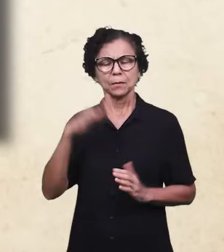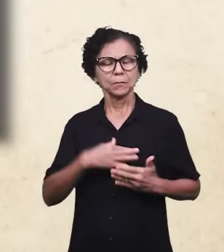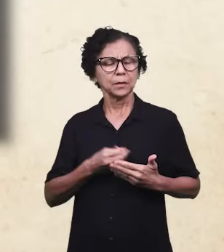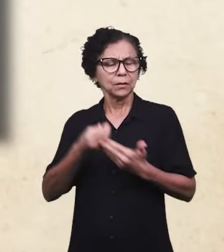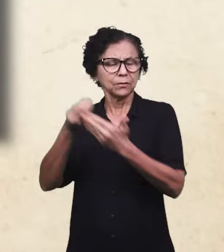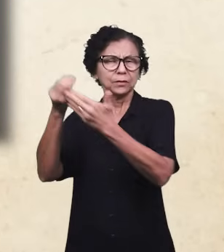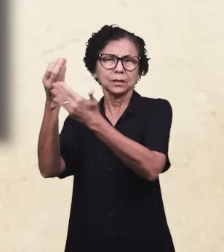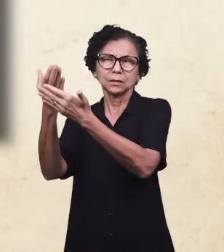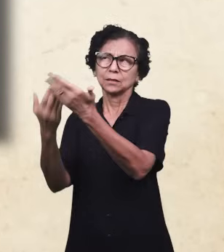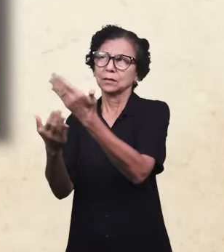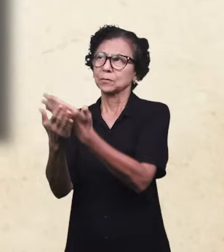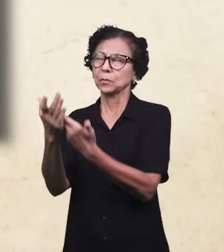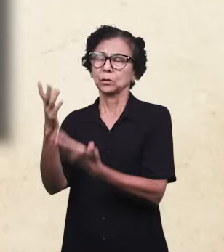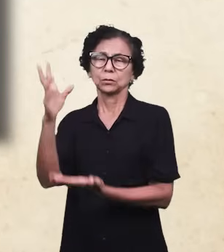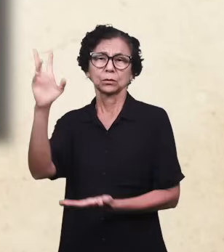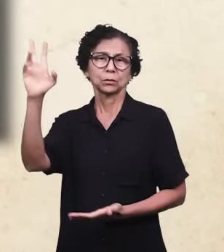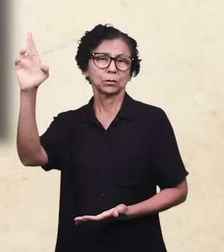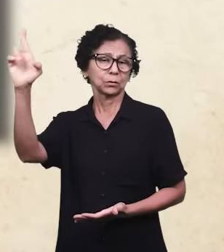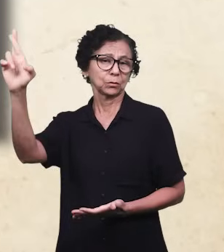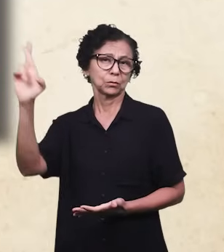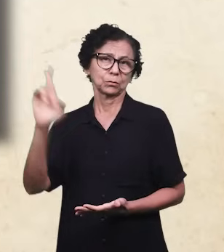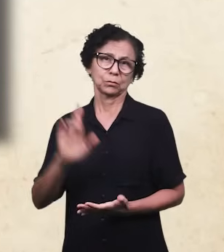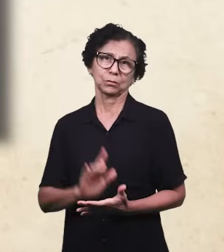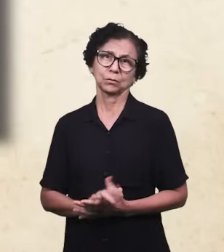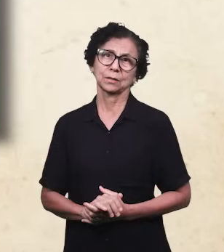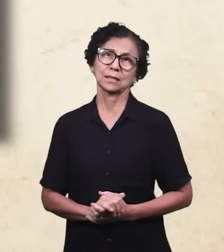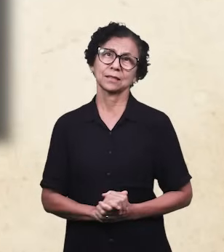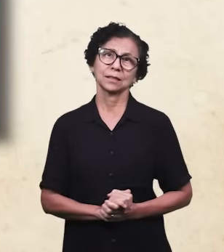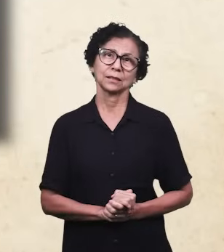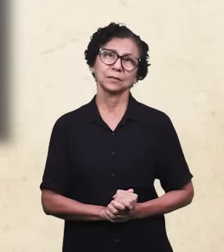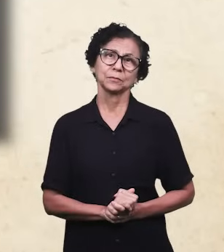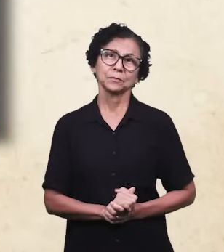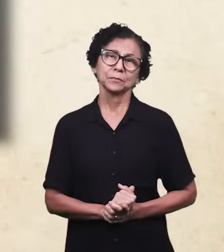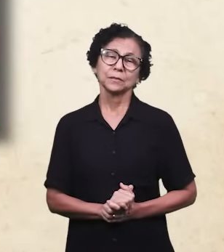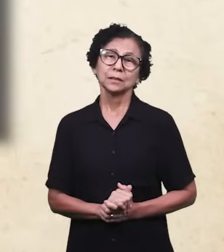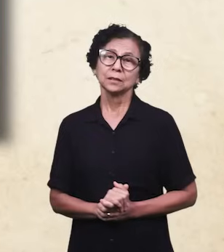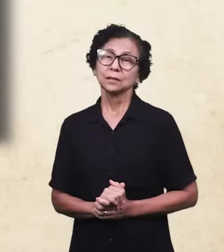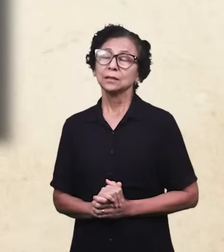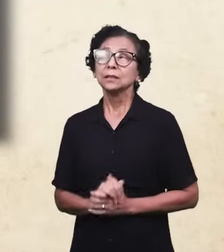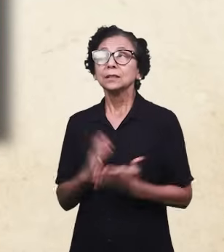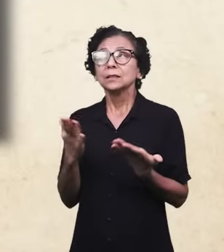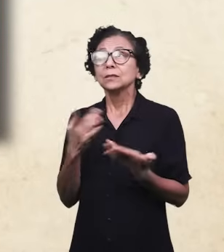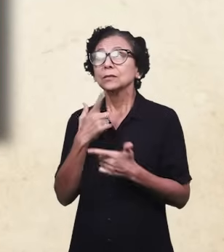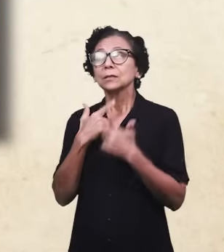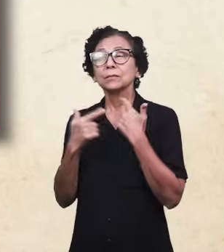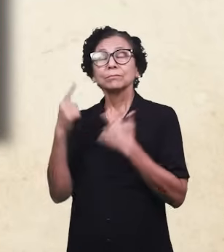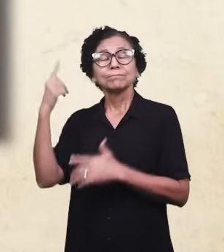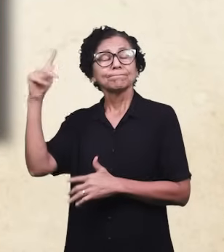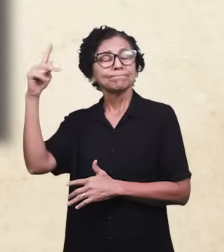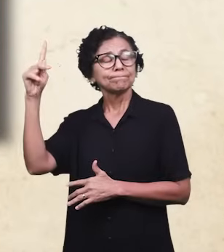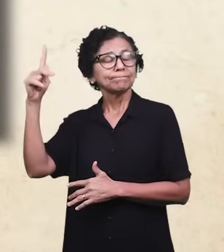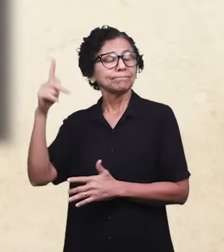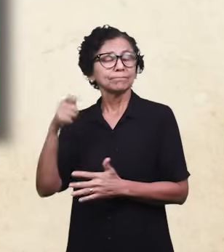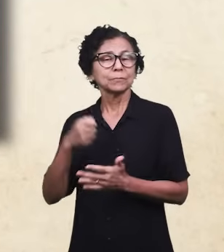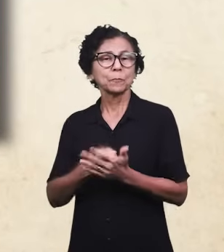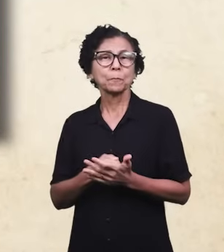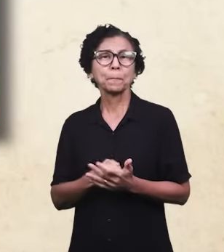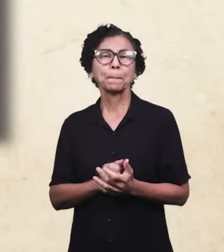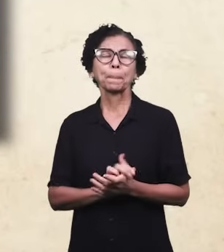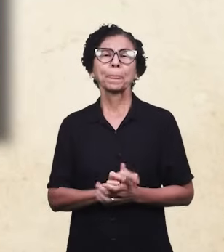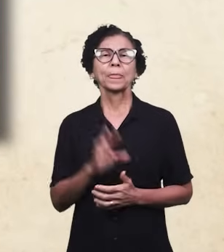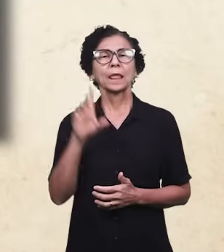vida está nas mãos do Senhor. E o Senhor não faz nada que não seja da vontade dEle. Então eu cheguei